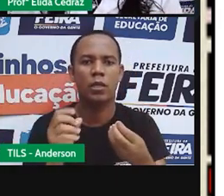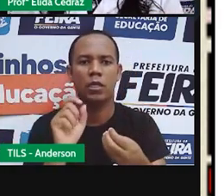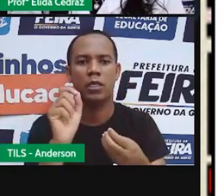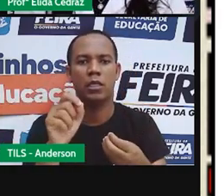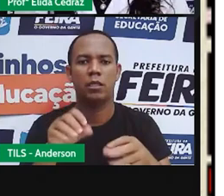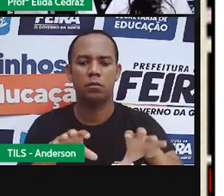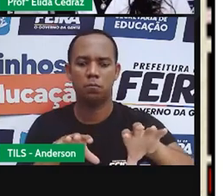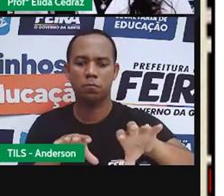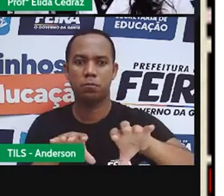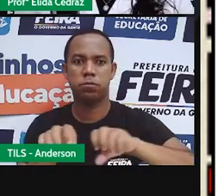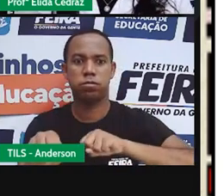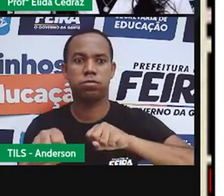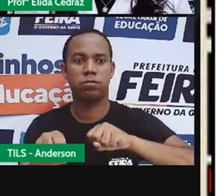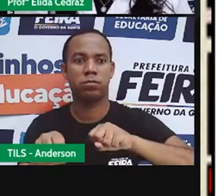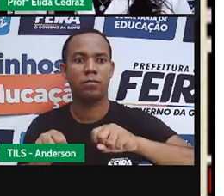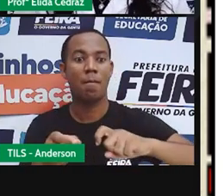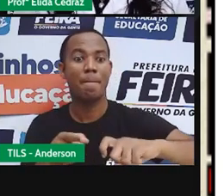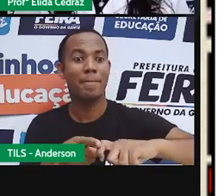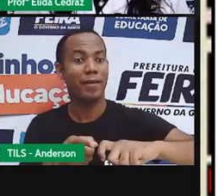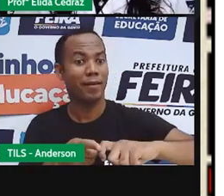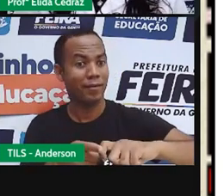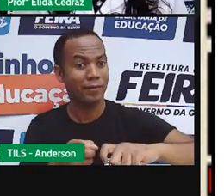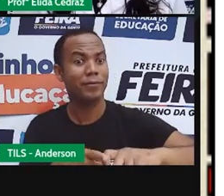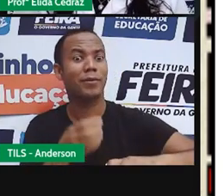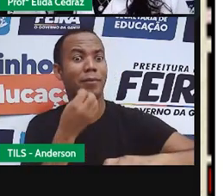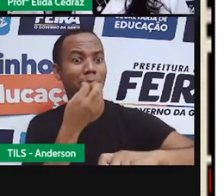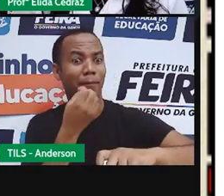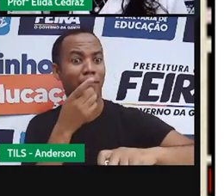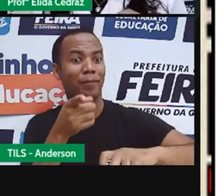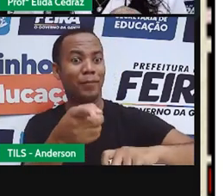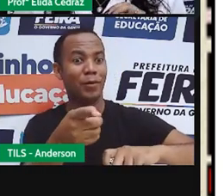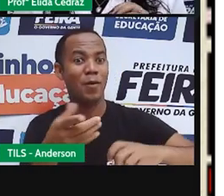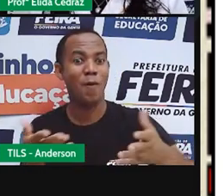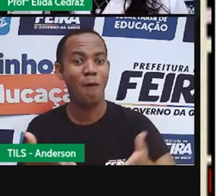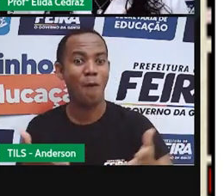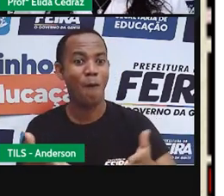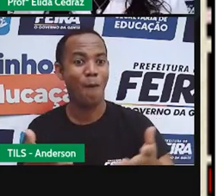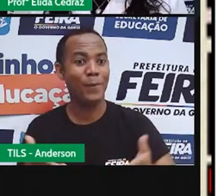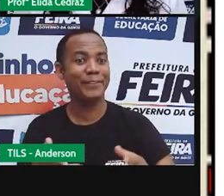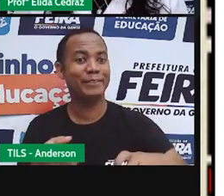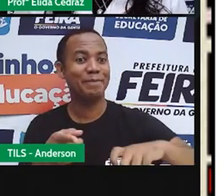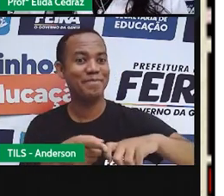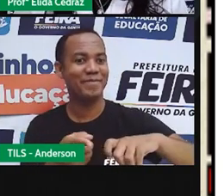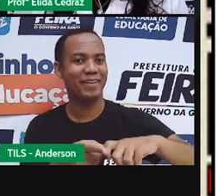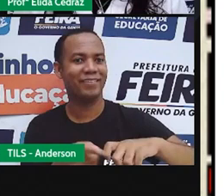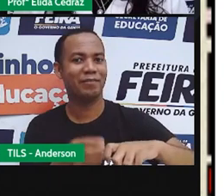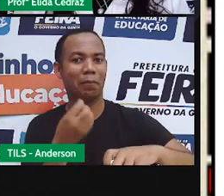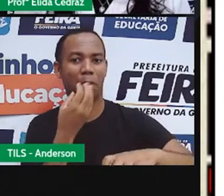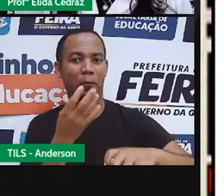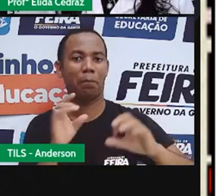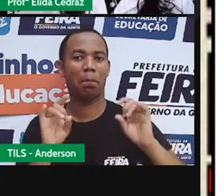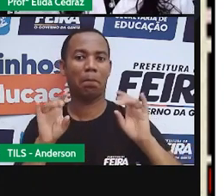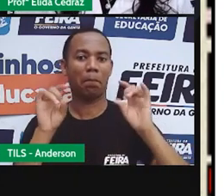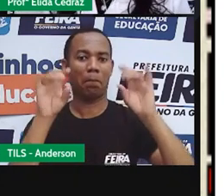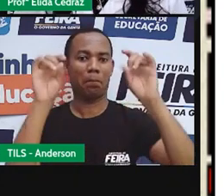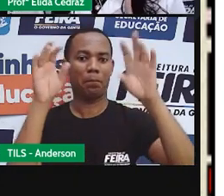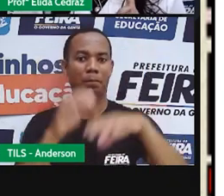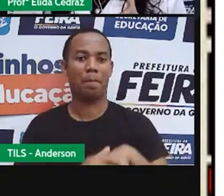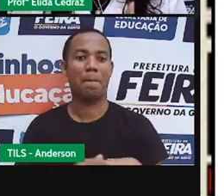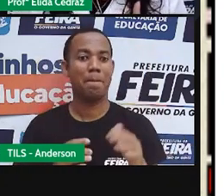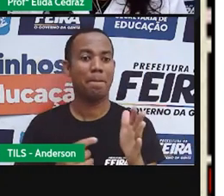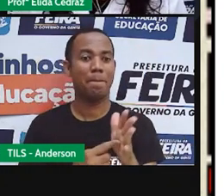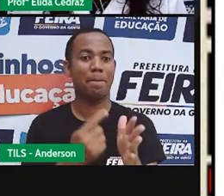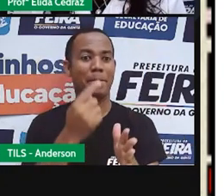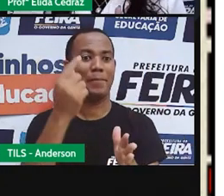terminaram a graduação em medicina pela Universidade Federal de Minas Gerais. Eles hoje têm o título de médico. Essa é